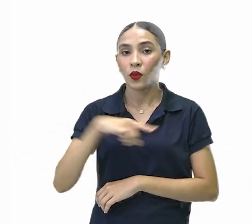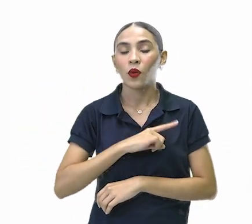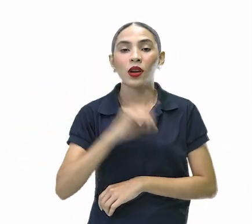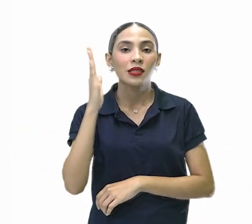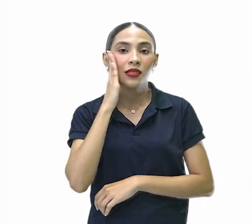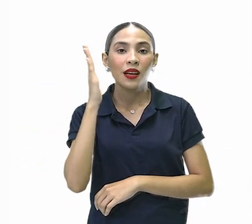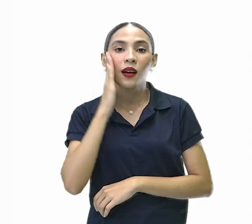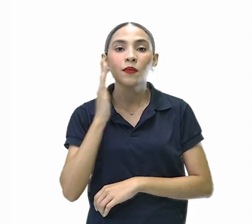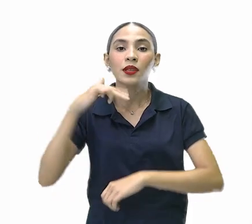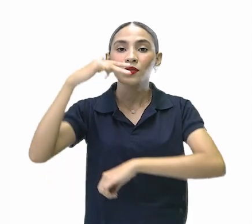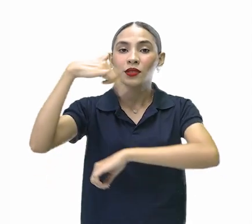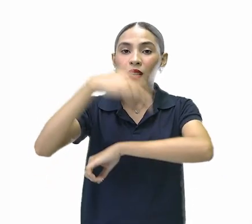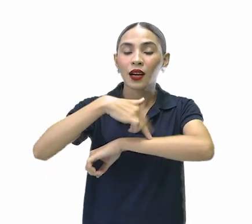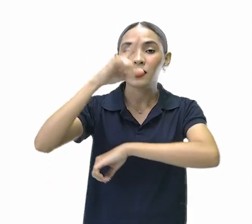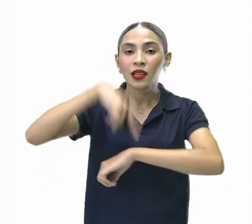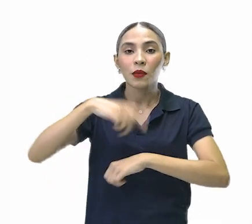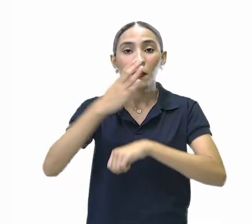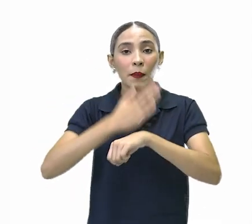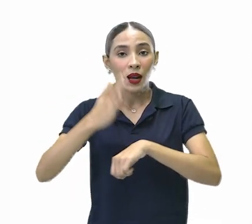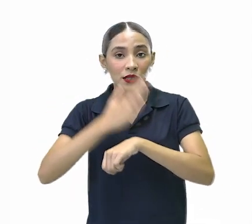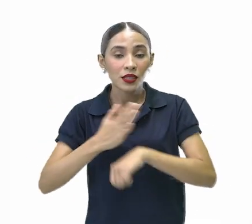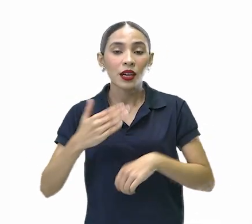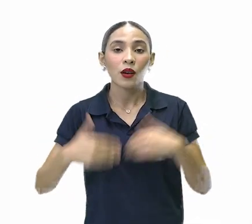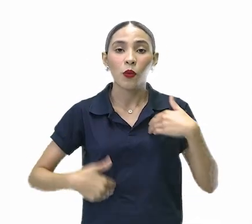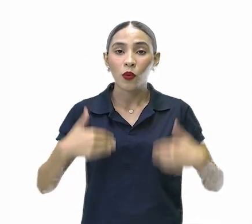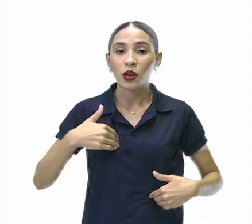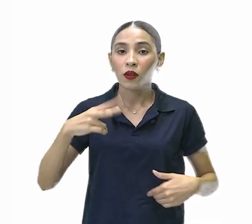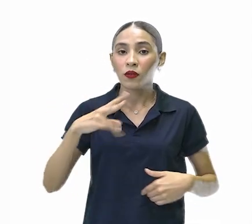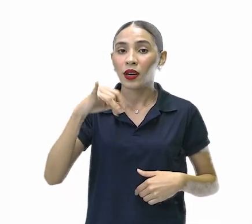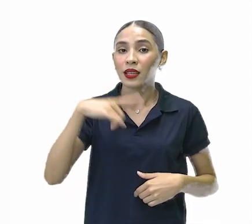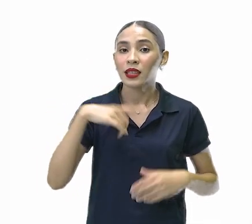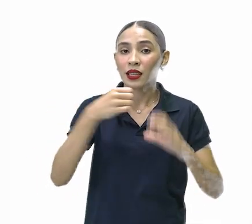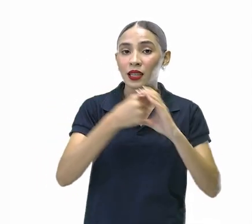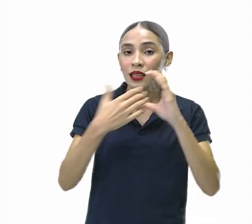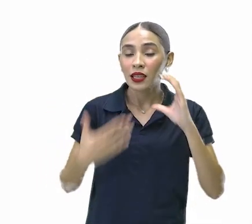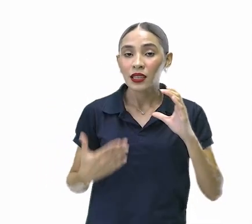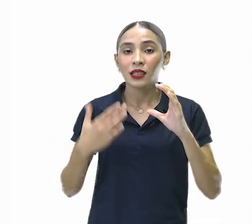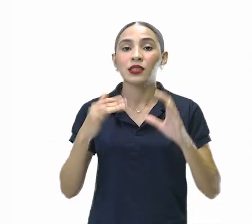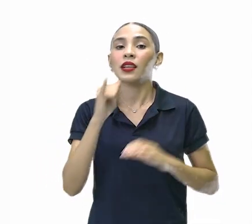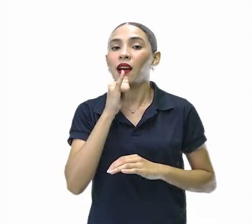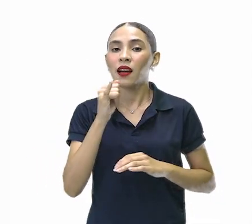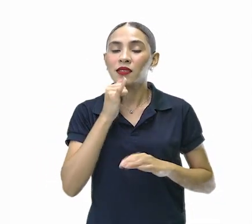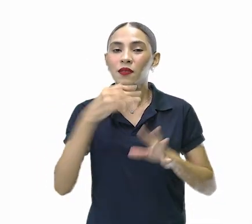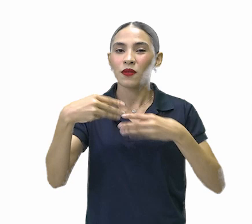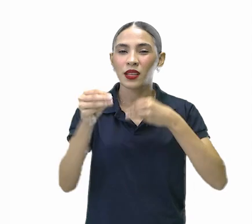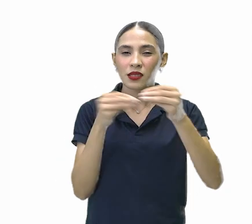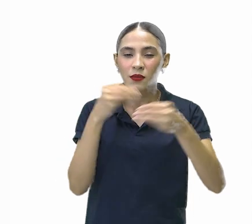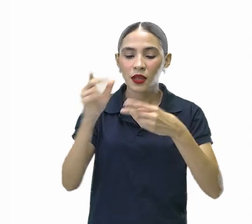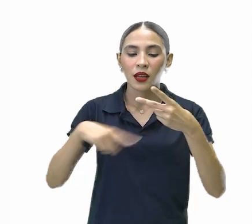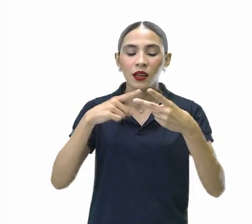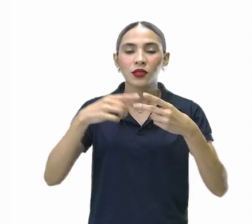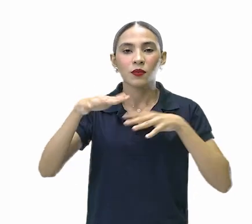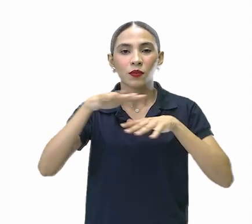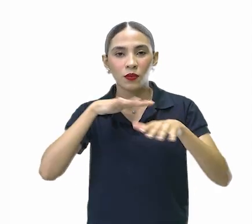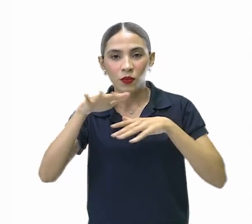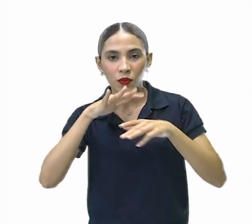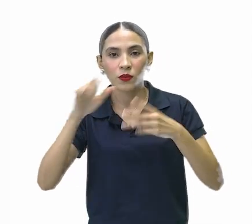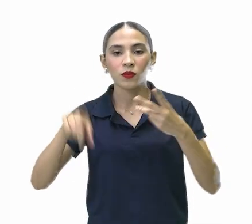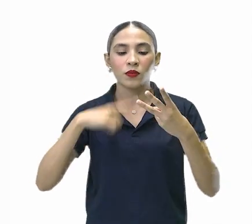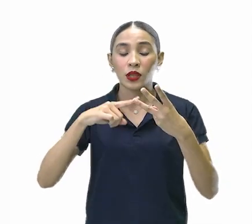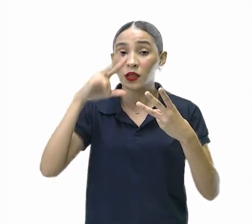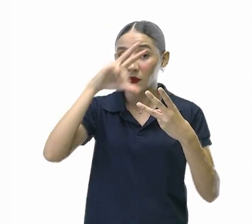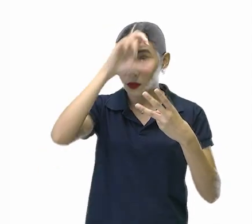que ginástica é uma prática corporal que envolve aspectos físicos como flexibilidade, coordenação motora